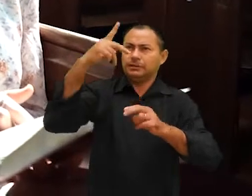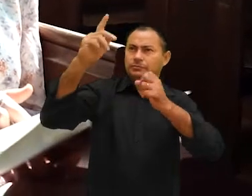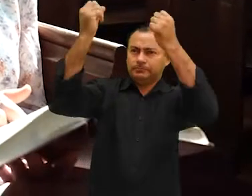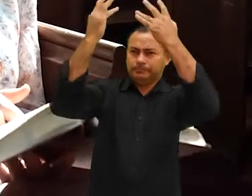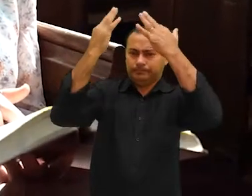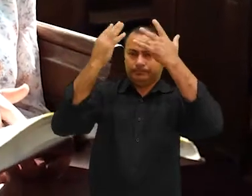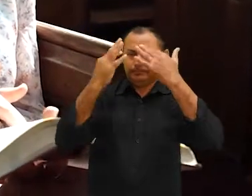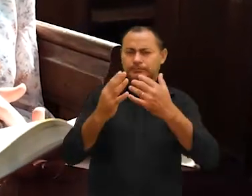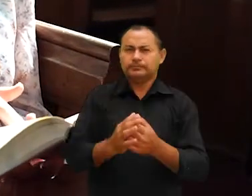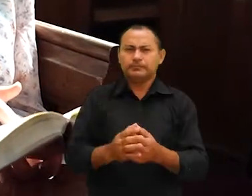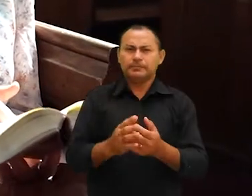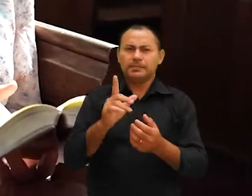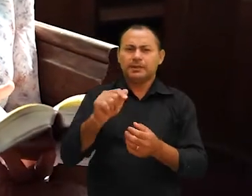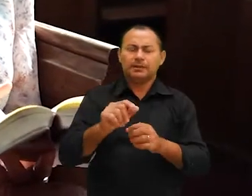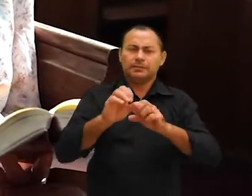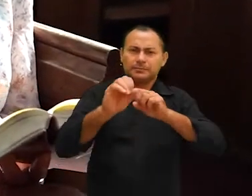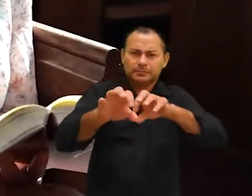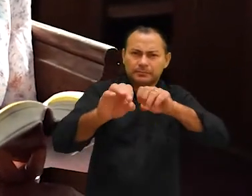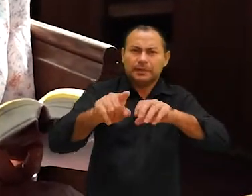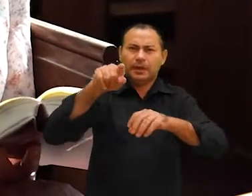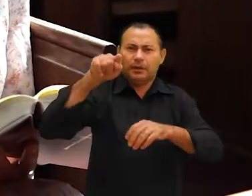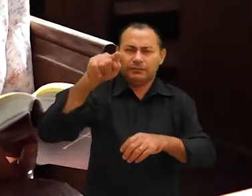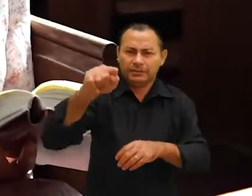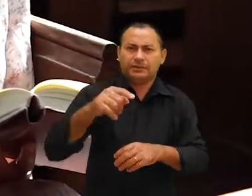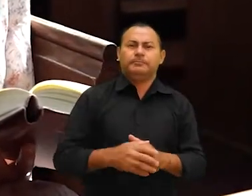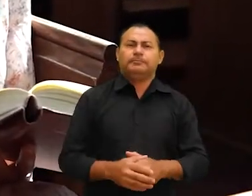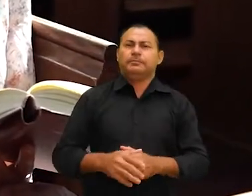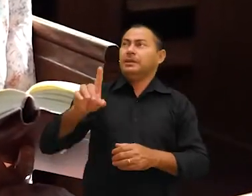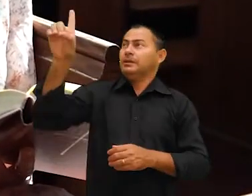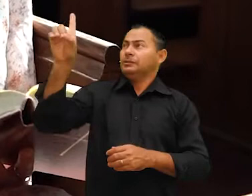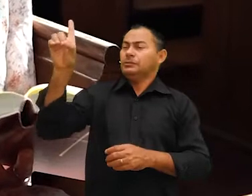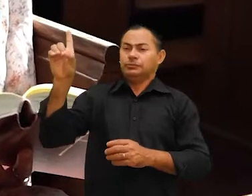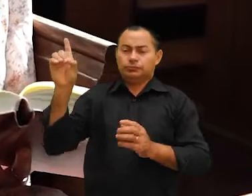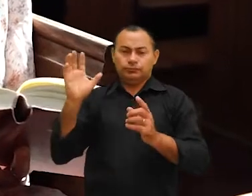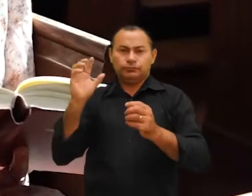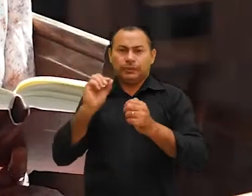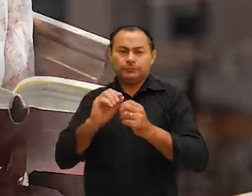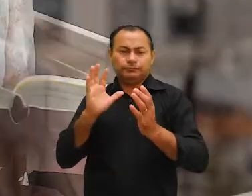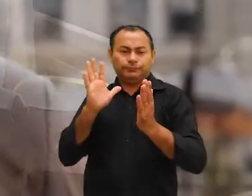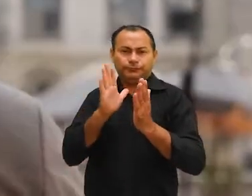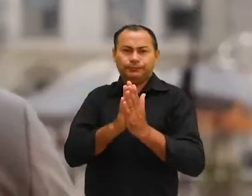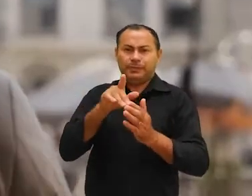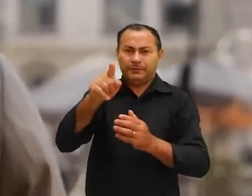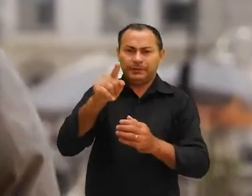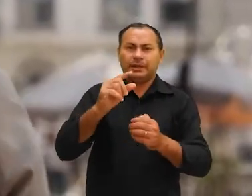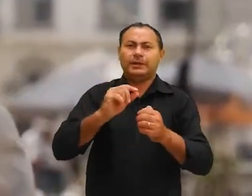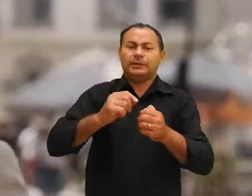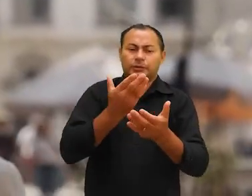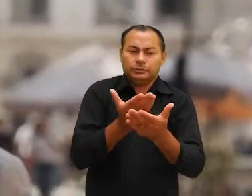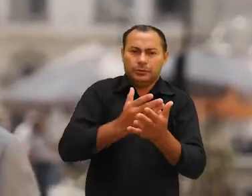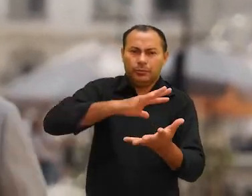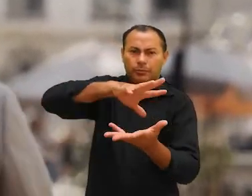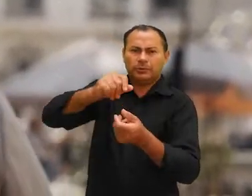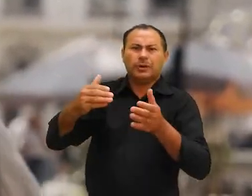através de sua graça ele está trabalhando e você ele impacta a cultura o mundo sabe no último